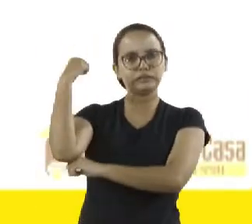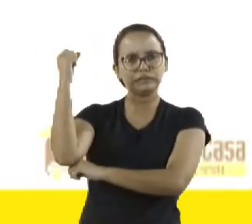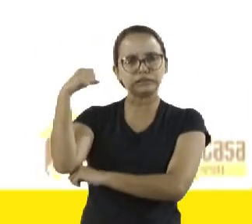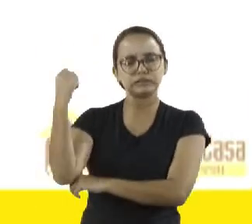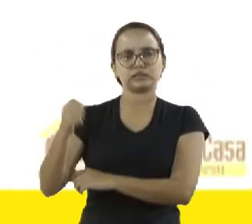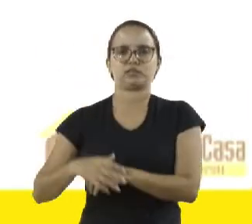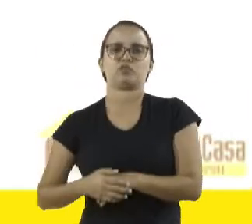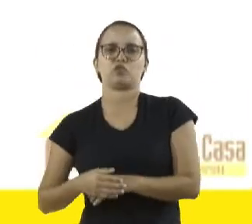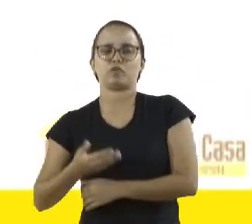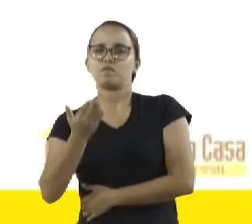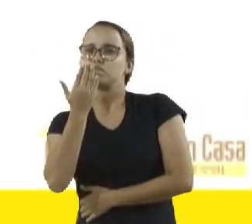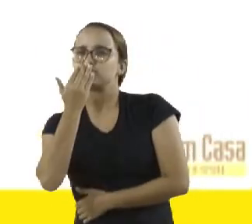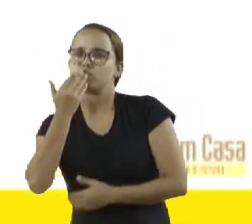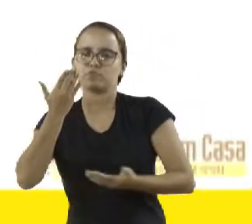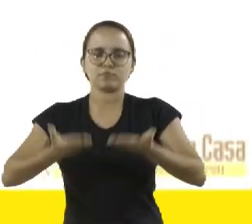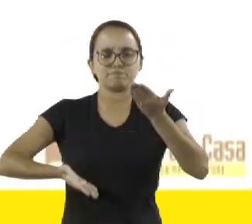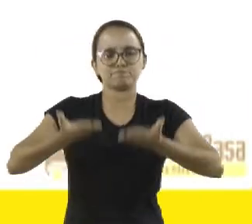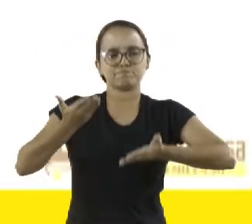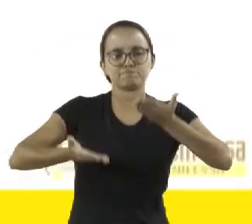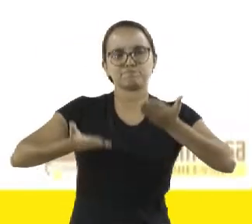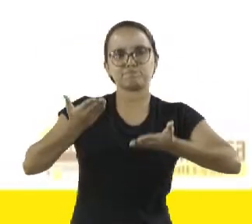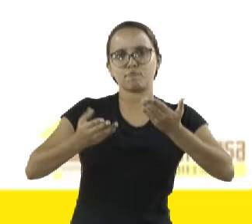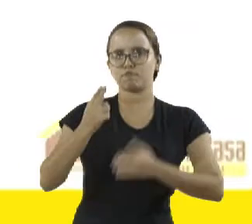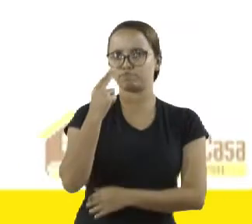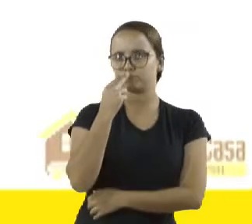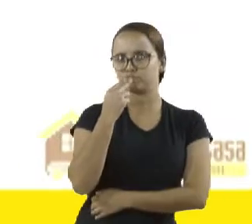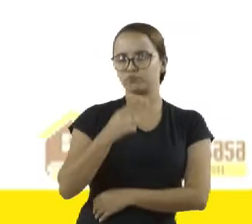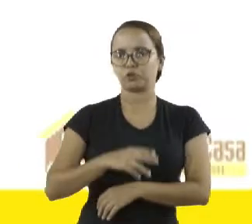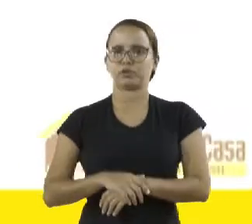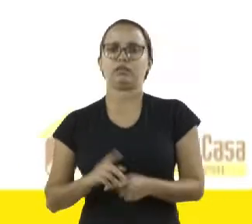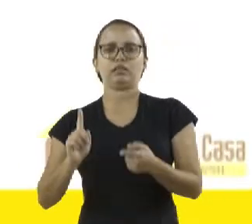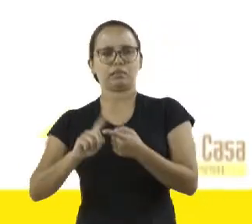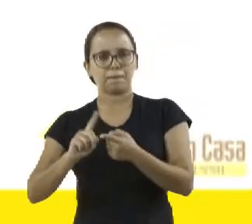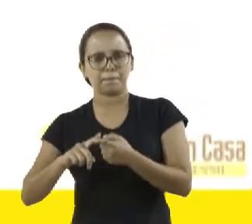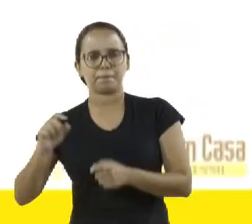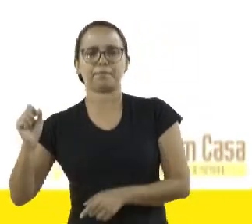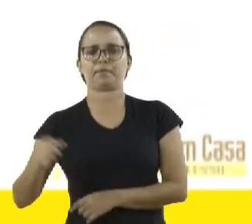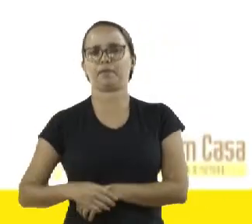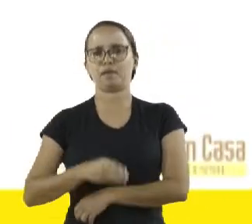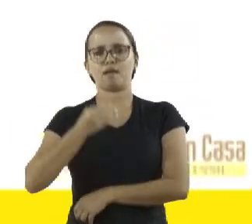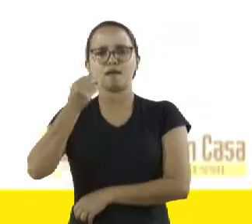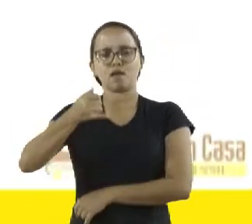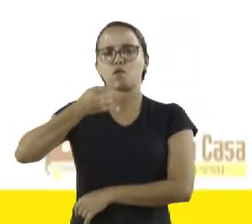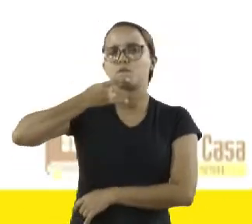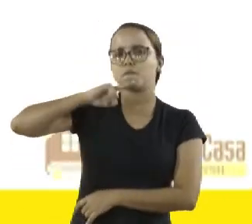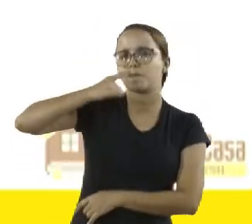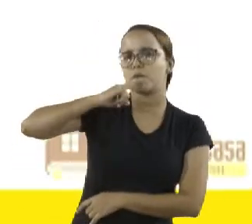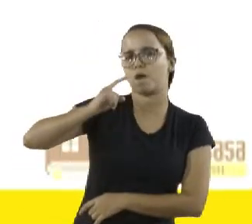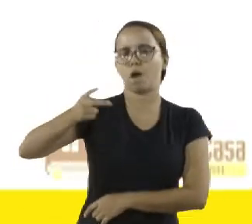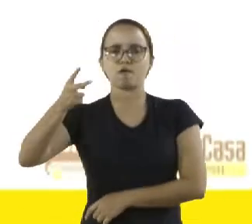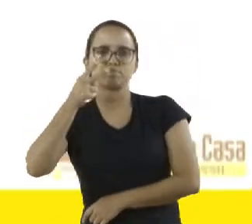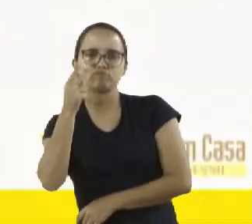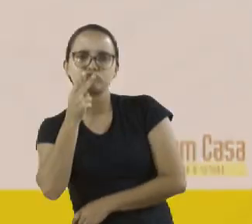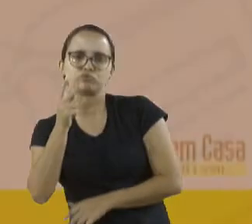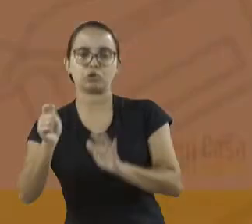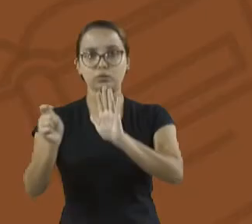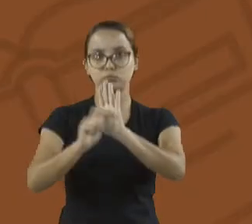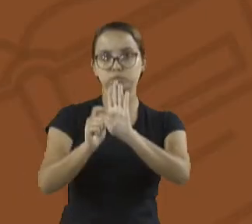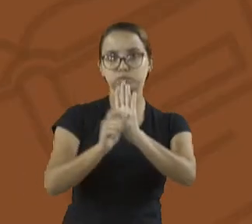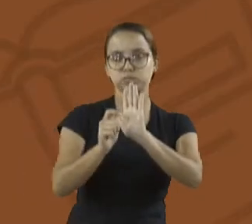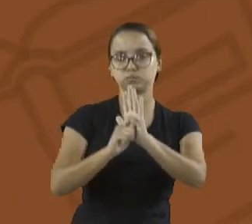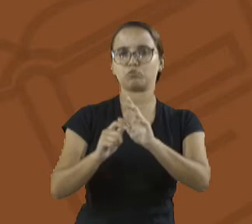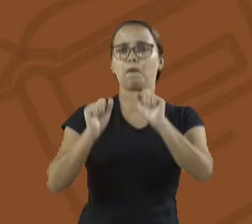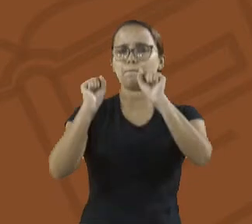dieta balanceada e aquele que eu tinha colocado, o uso de álcool, tabaco e drogas, pode determinar e